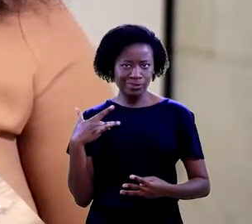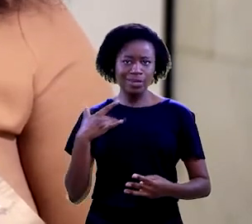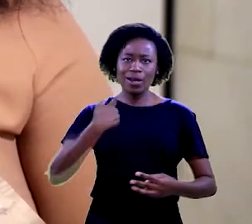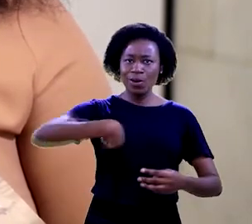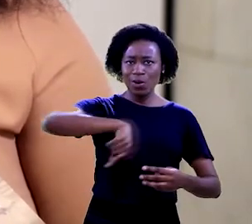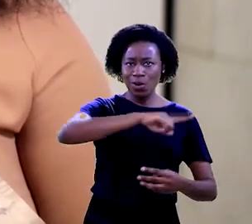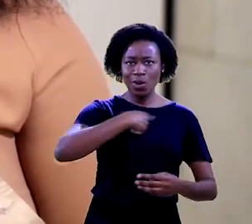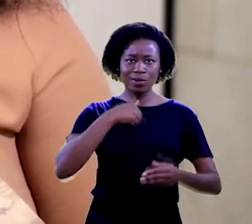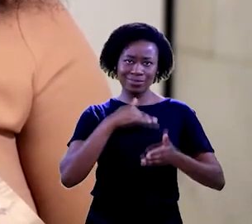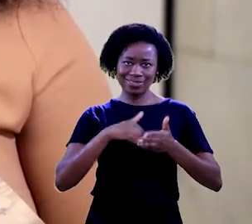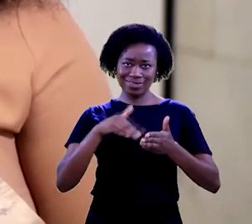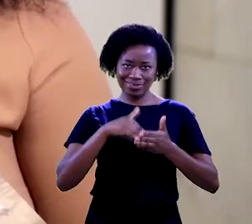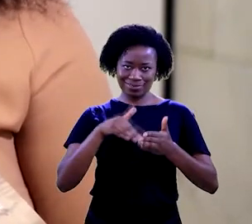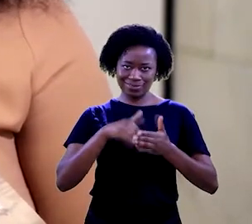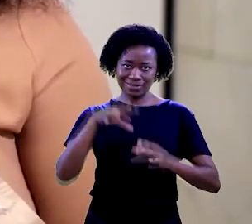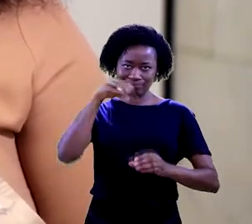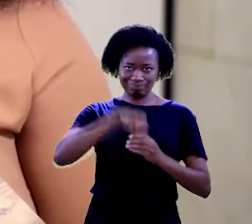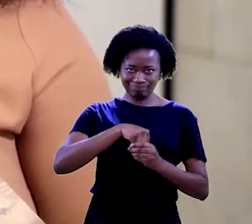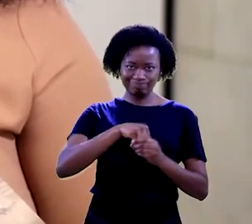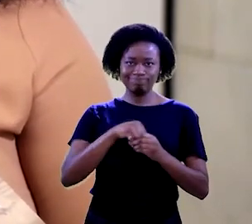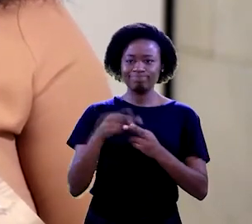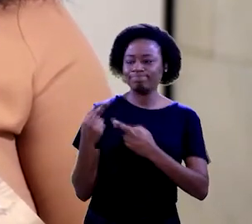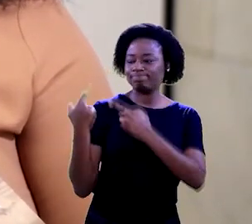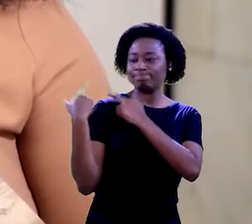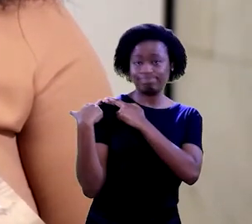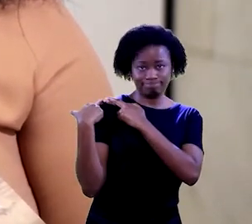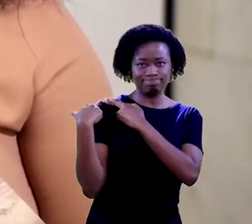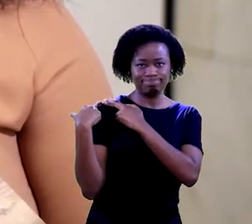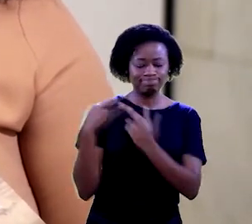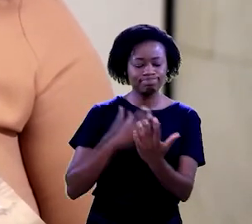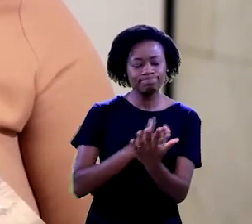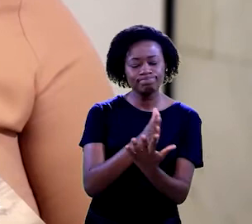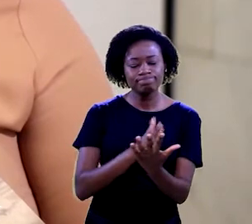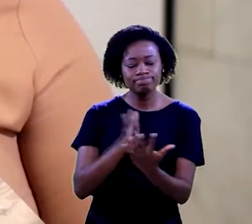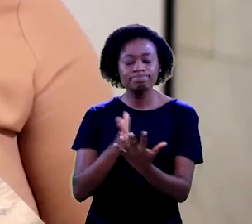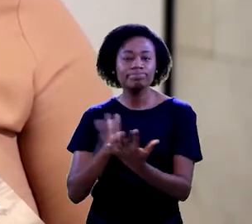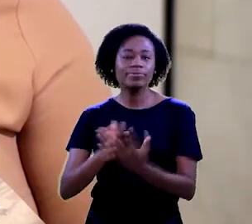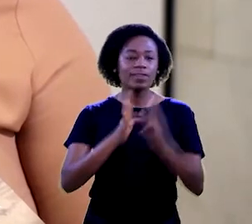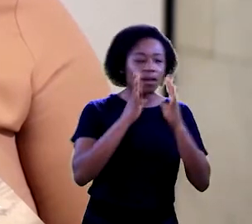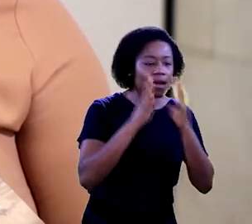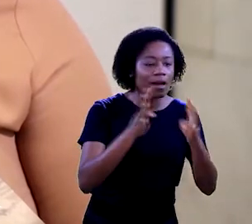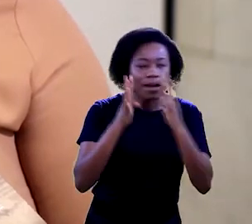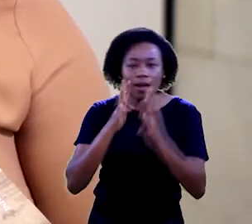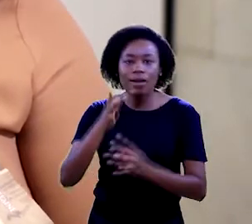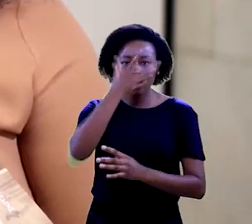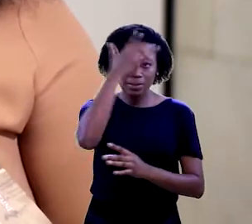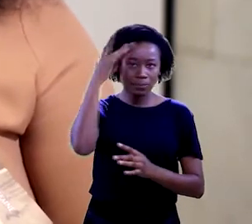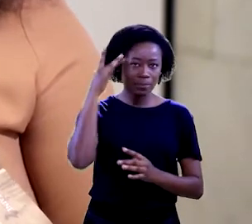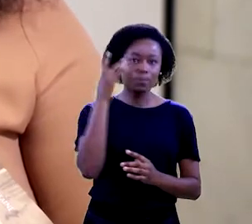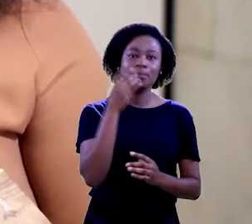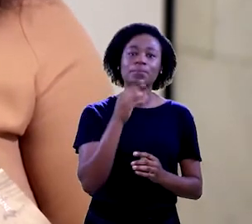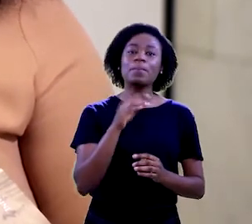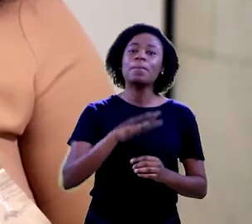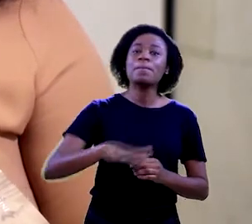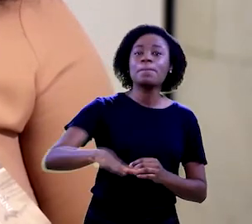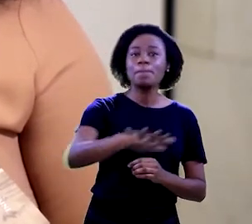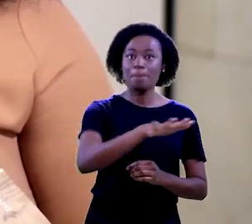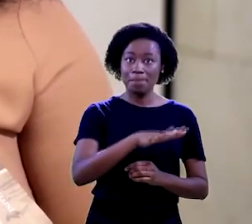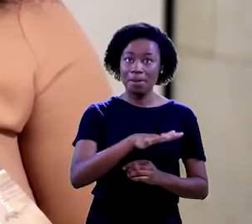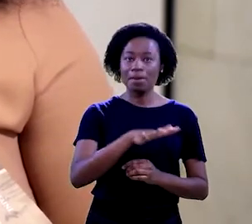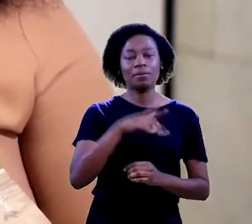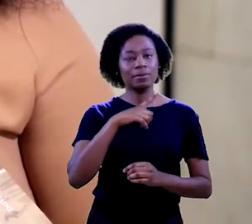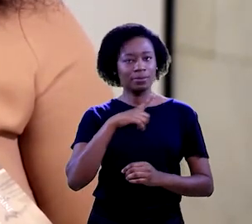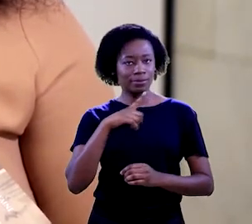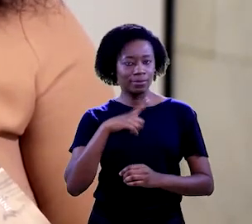nossa responsabilidade, dentro da nossa secretaria, os segmentos mais voltados às pessoas,